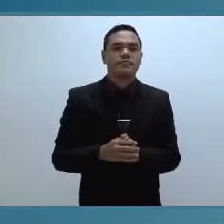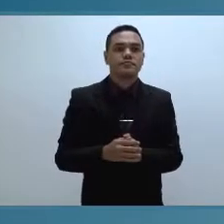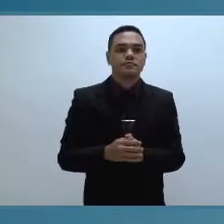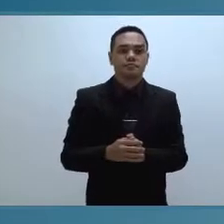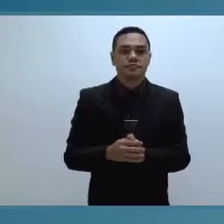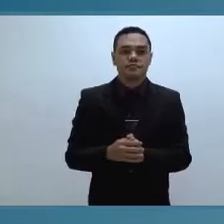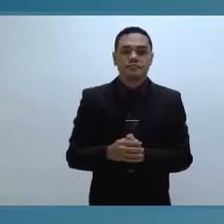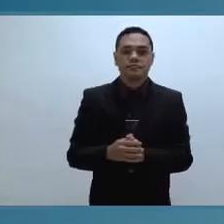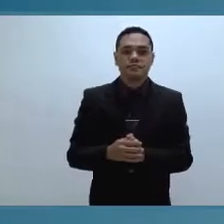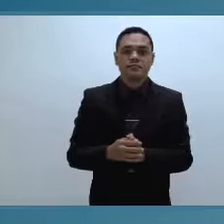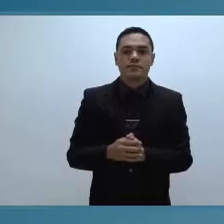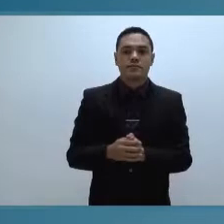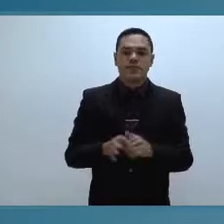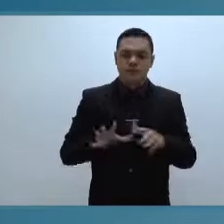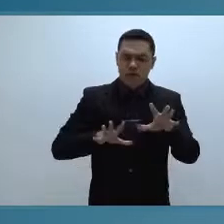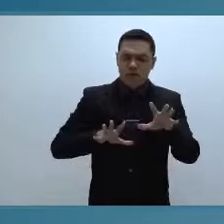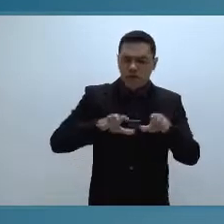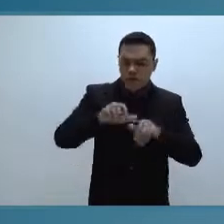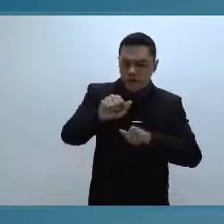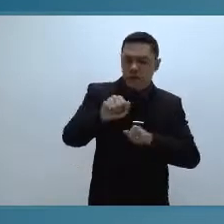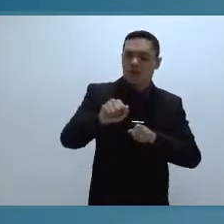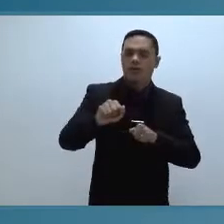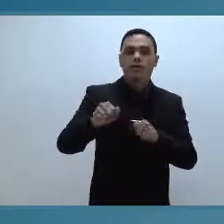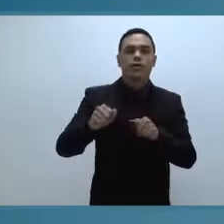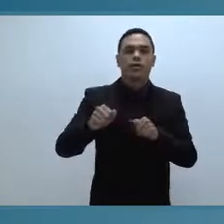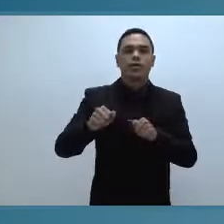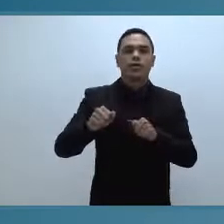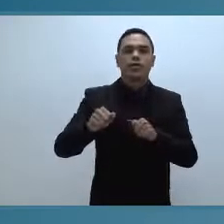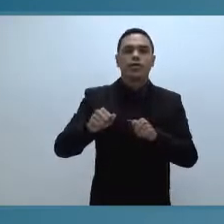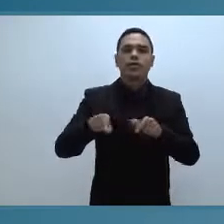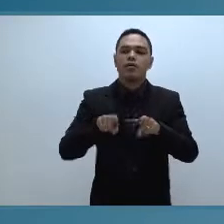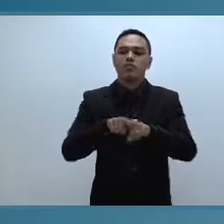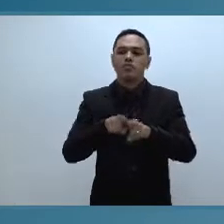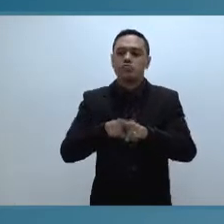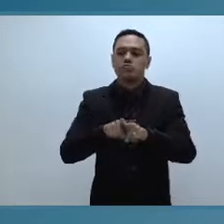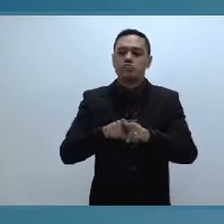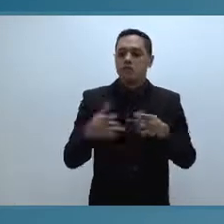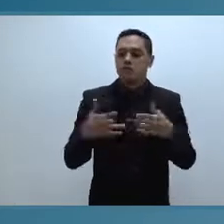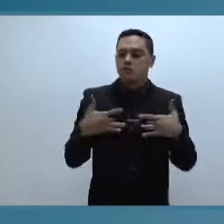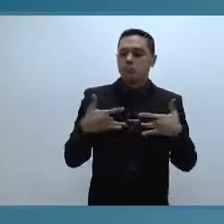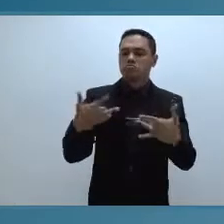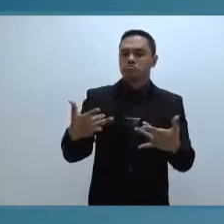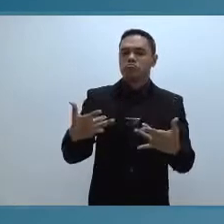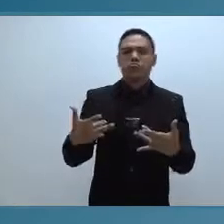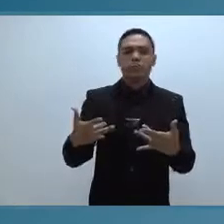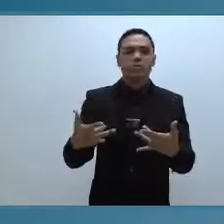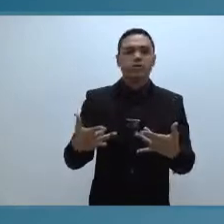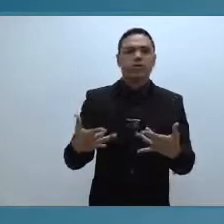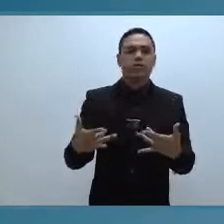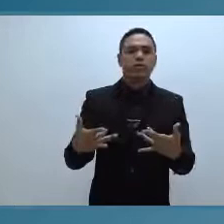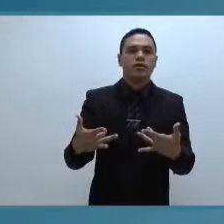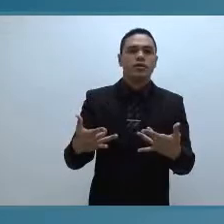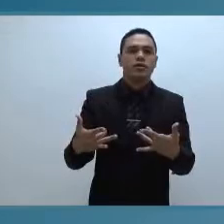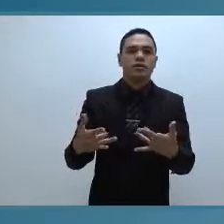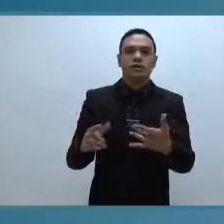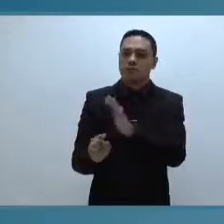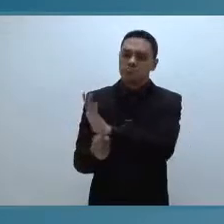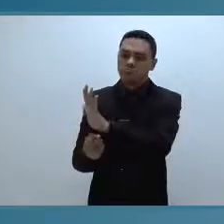tem ciência dos problemas da comarca e se encontra à disposição para interceder pelo bem